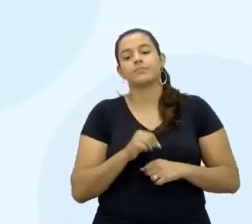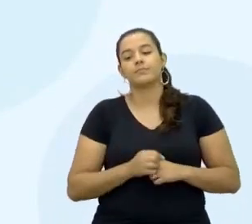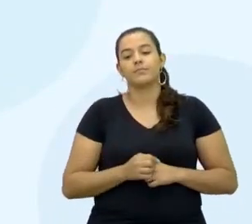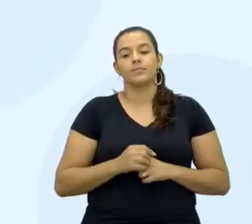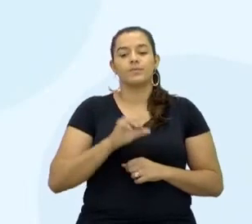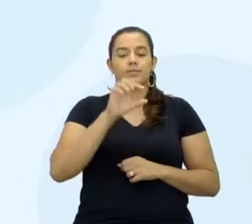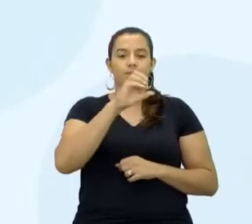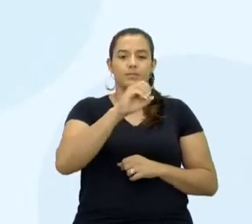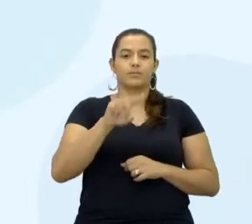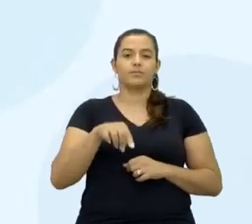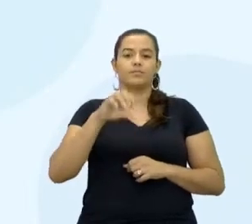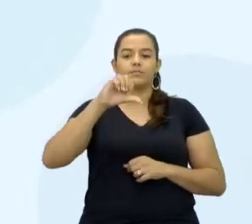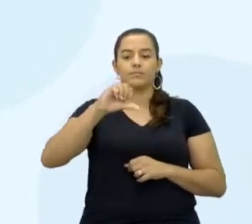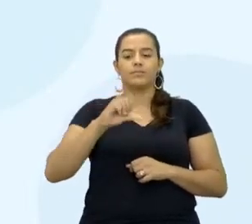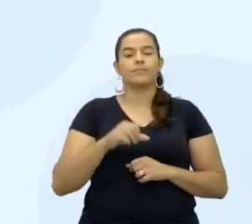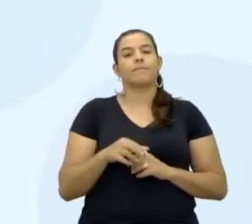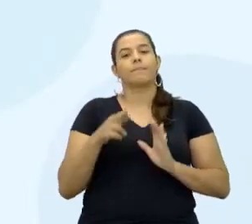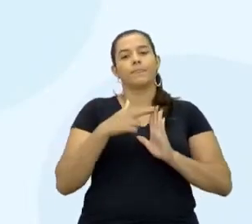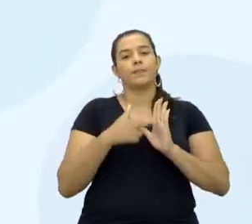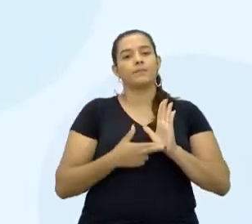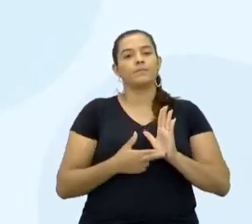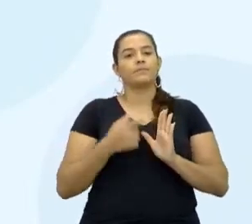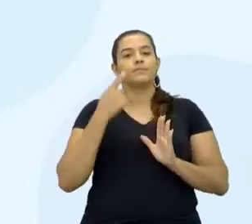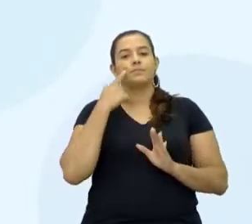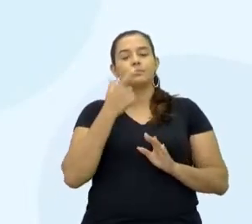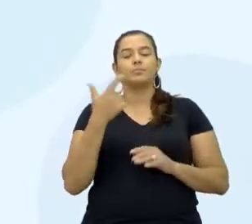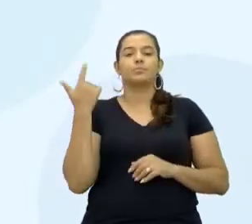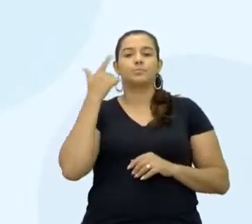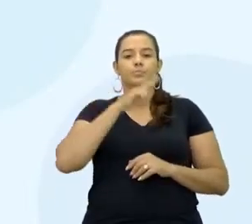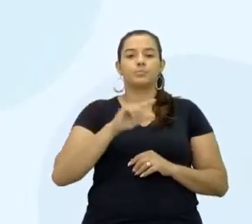0,9. Fiz a regra de 3 e cheguei aí que